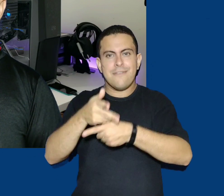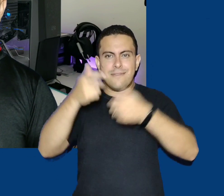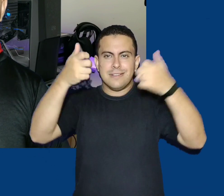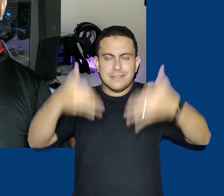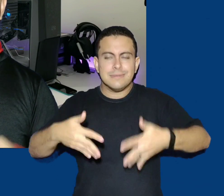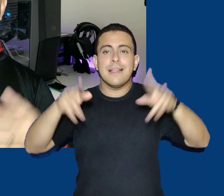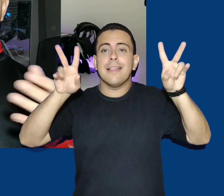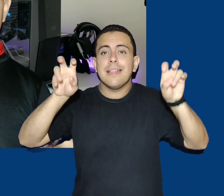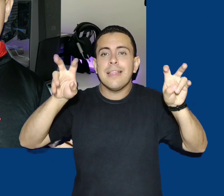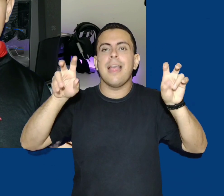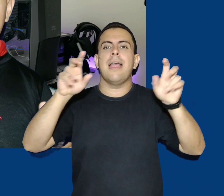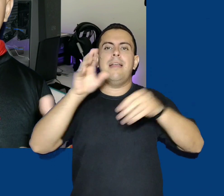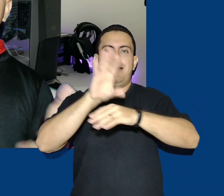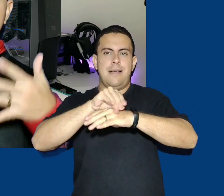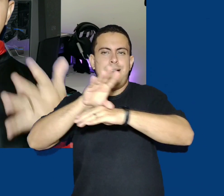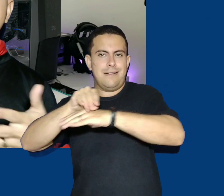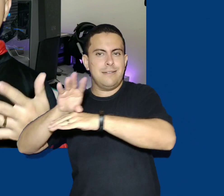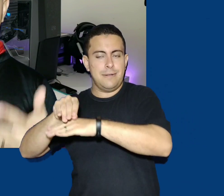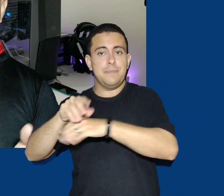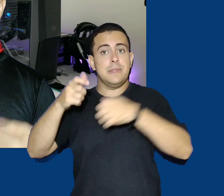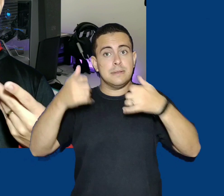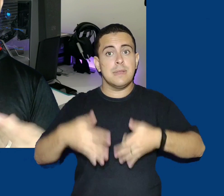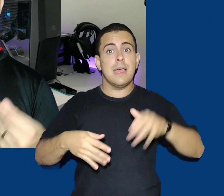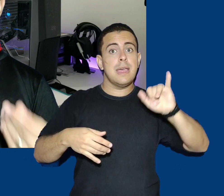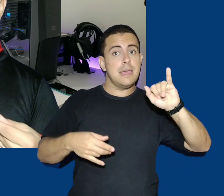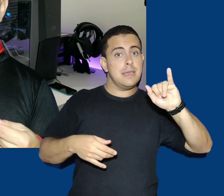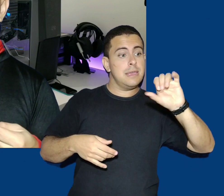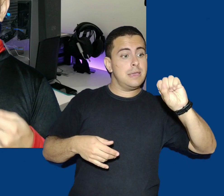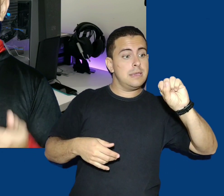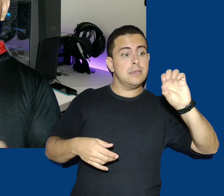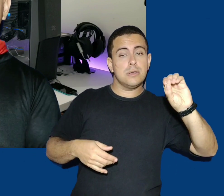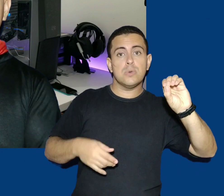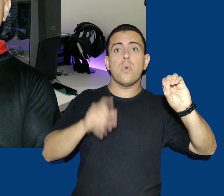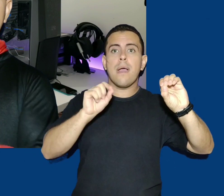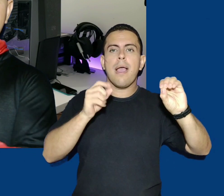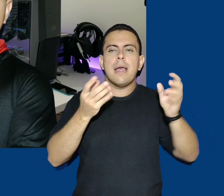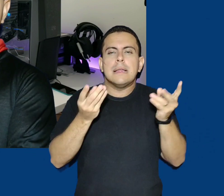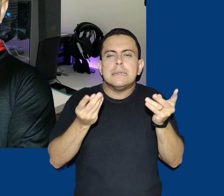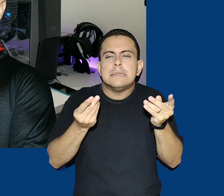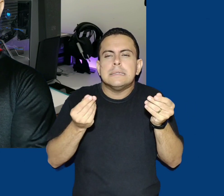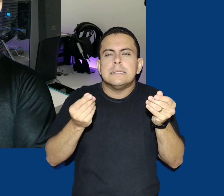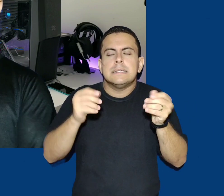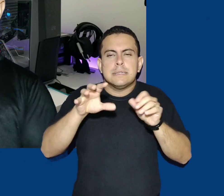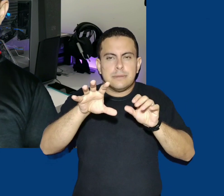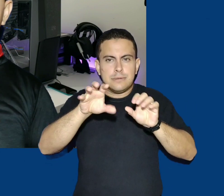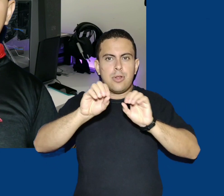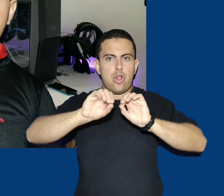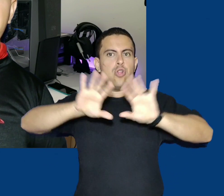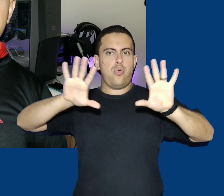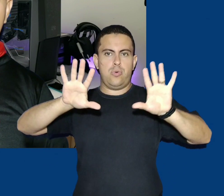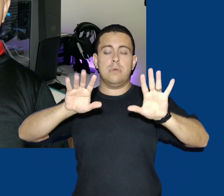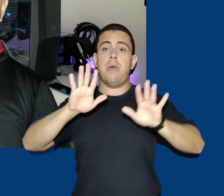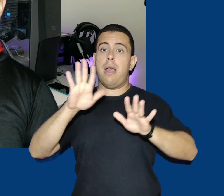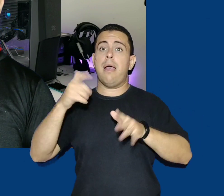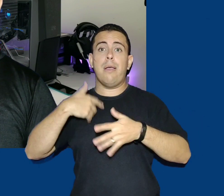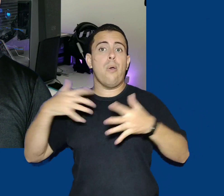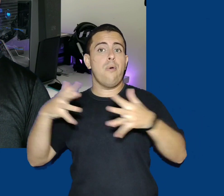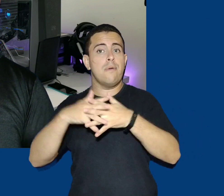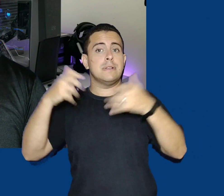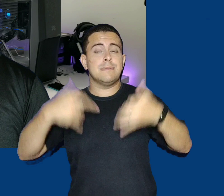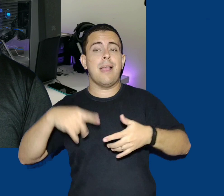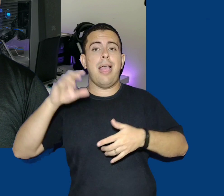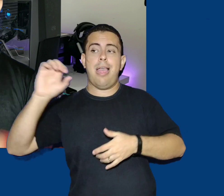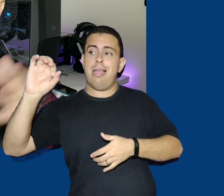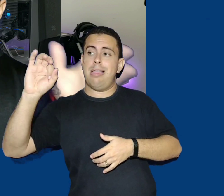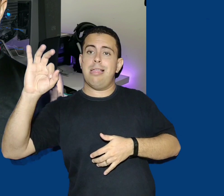câmeras, eu mencionei que o ISO, o ISO é a sensibilidade à luz, mas eu tinha mencionado que ele era controlado pelo obturador, a abertura